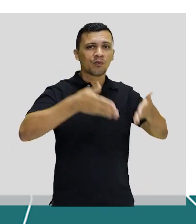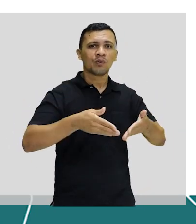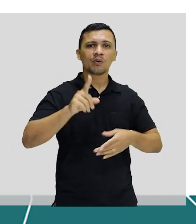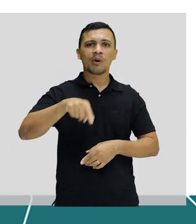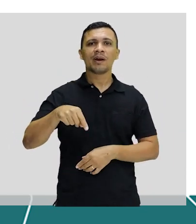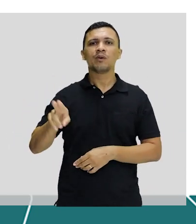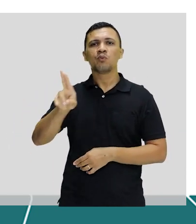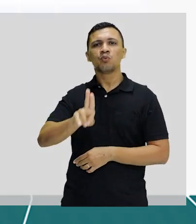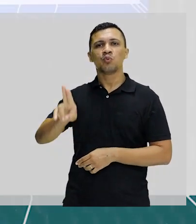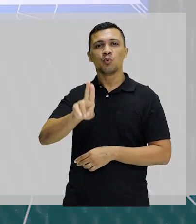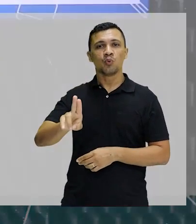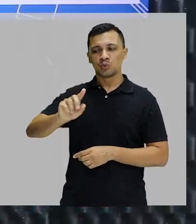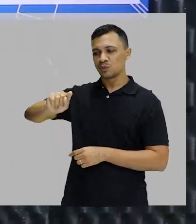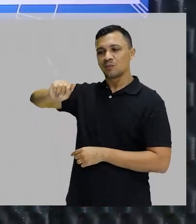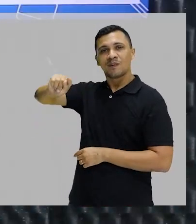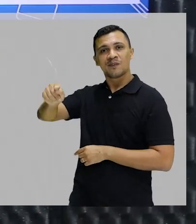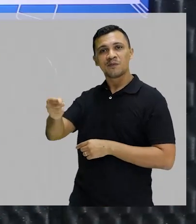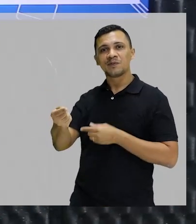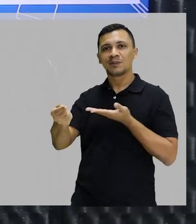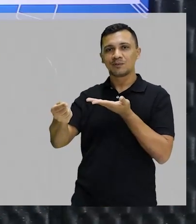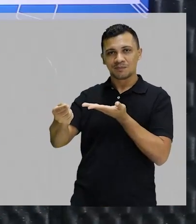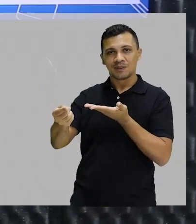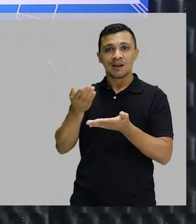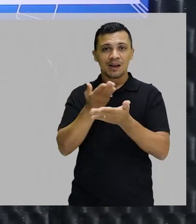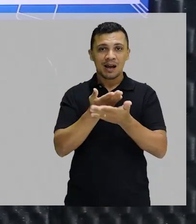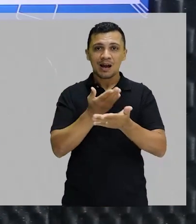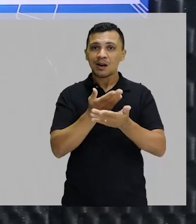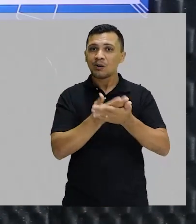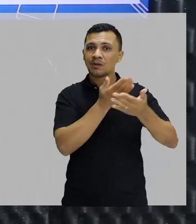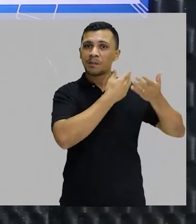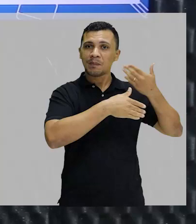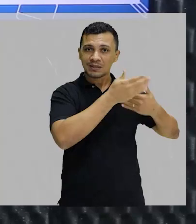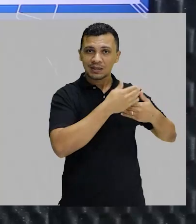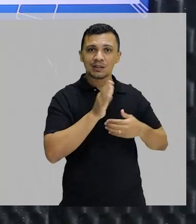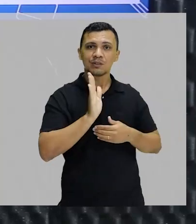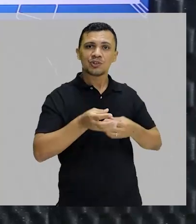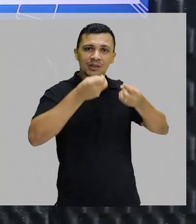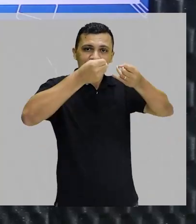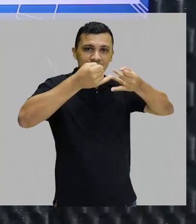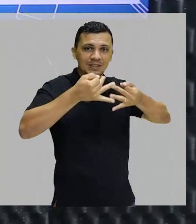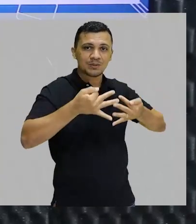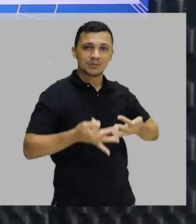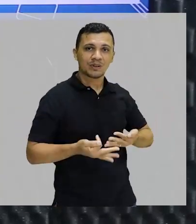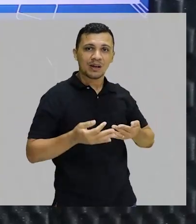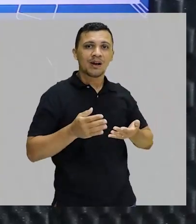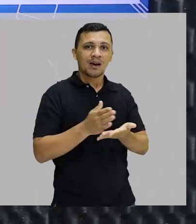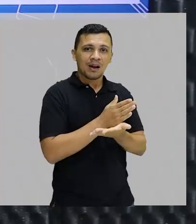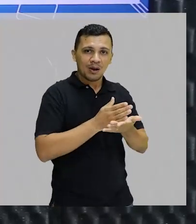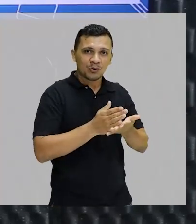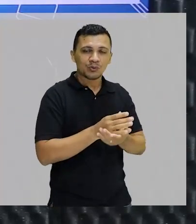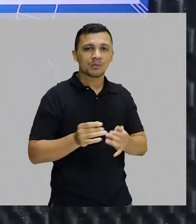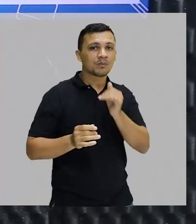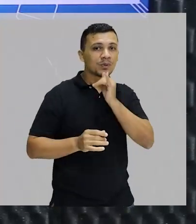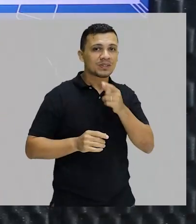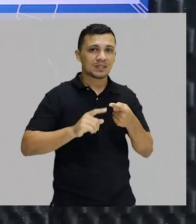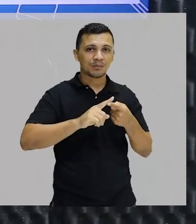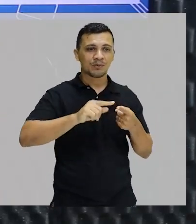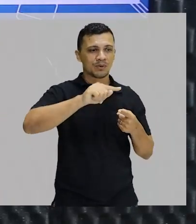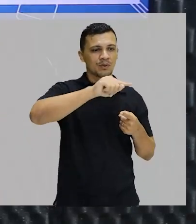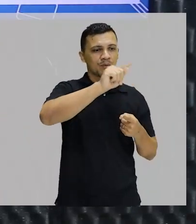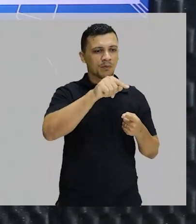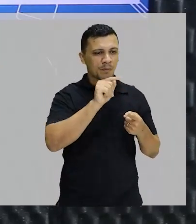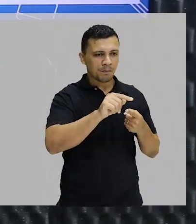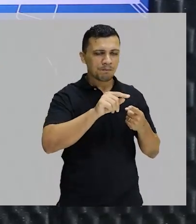a aula passada, vocês viram que nós já tratamos desse tema com outros sinais de pontuação, como interrogação, como